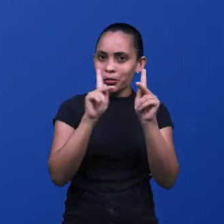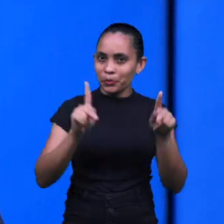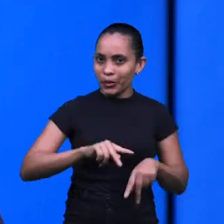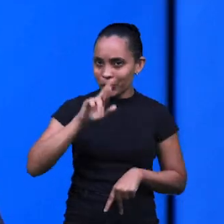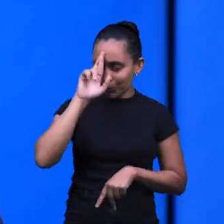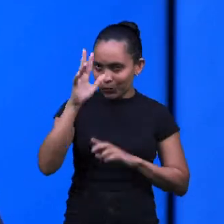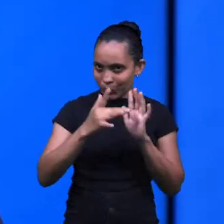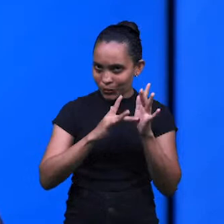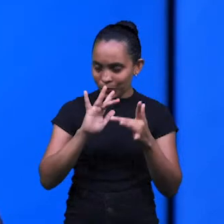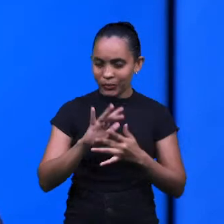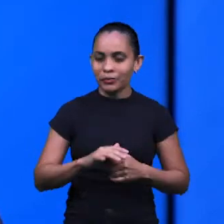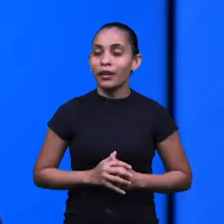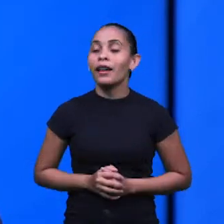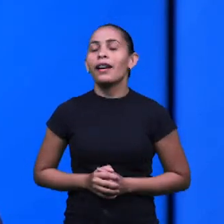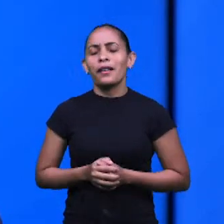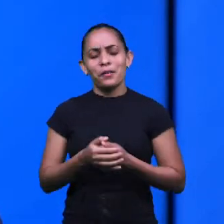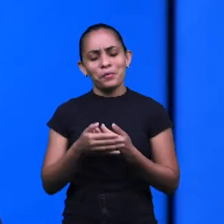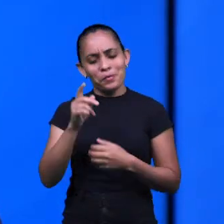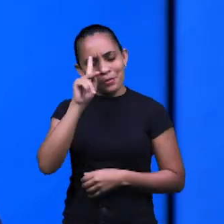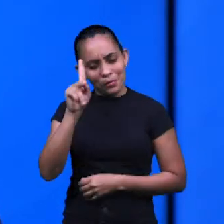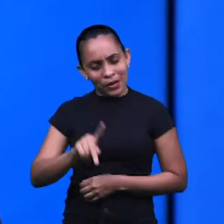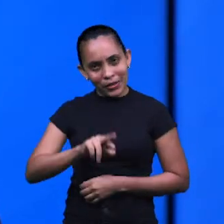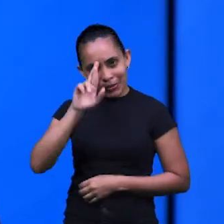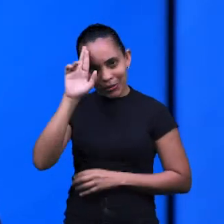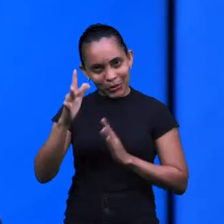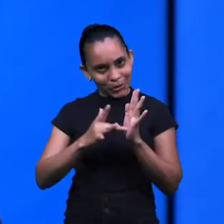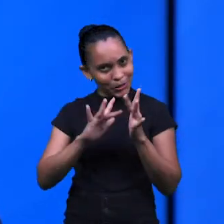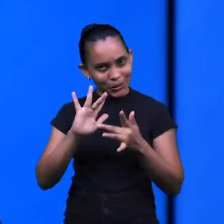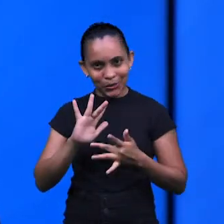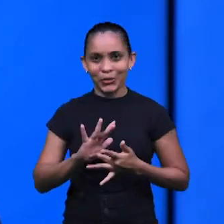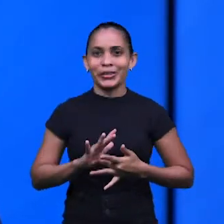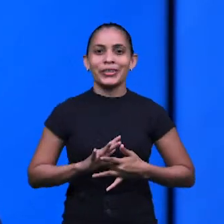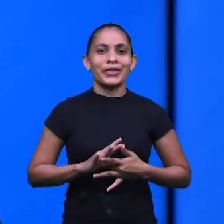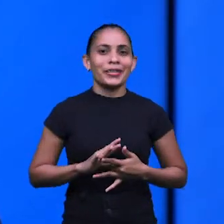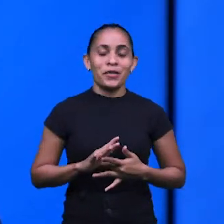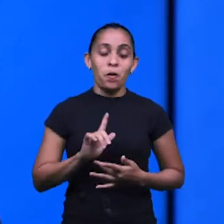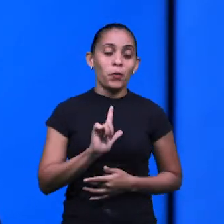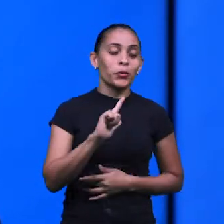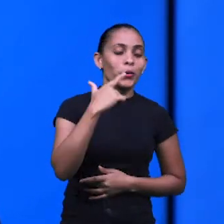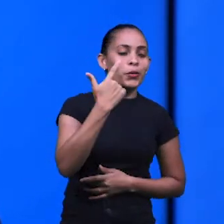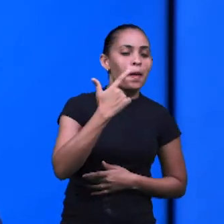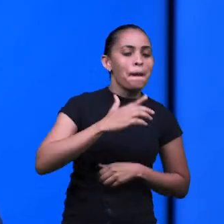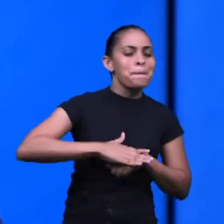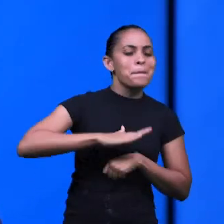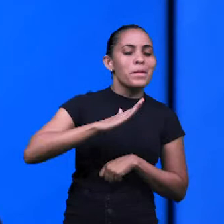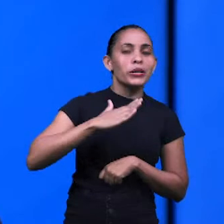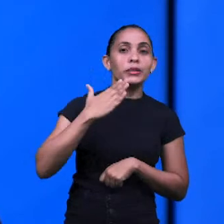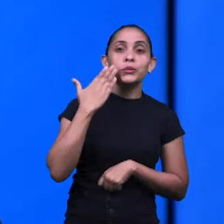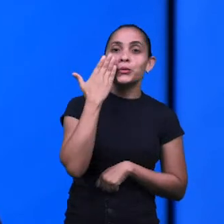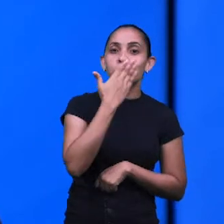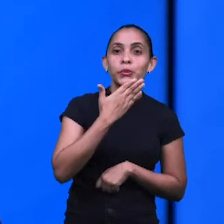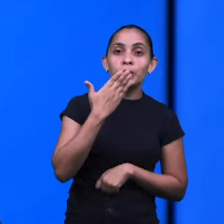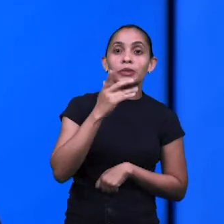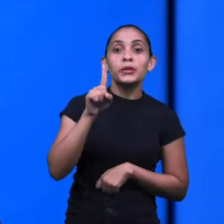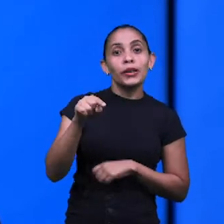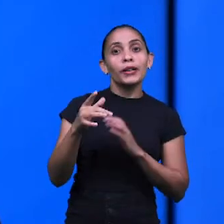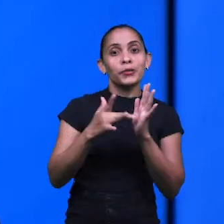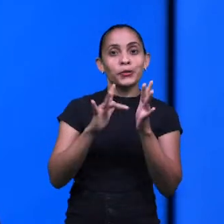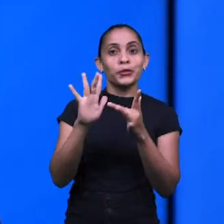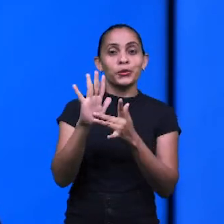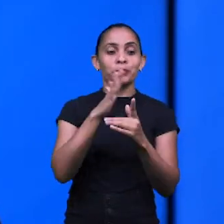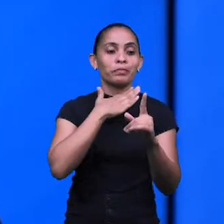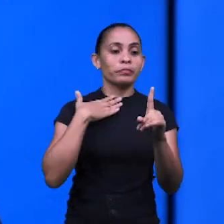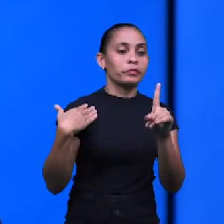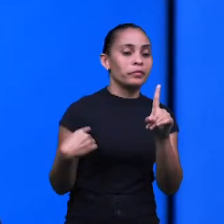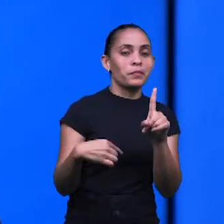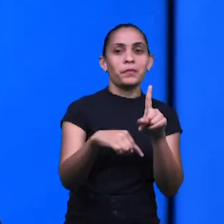Jesus. A paz do Senhor Jesus, Duda. Realmente nada há mais doce do que a morte do Senhor Jesus para